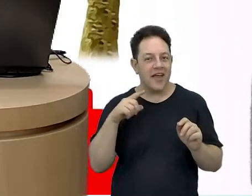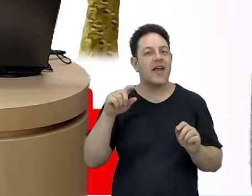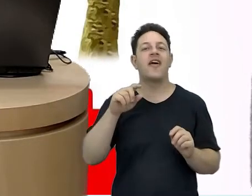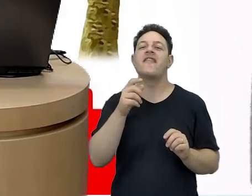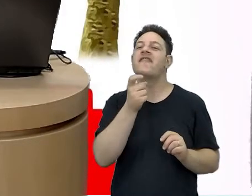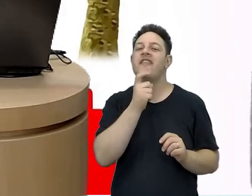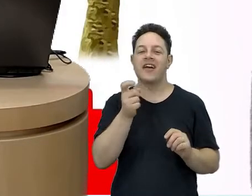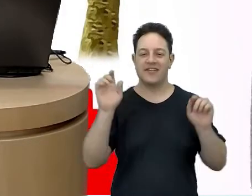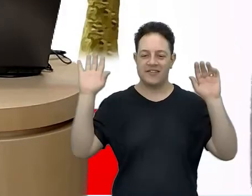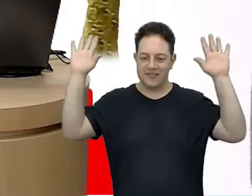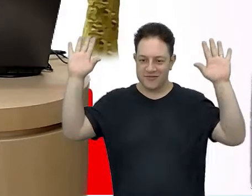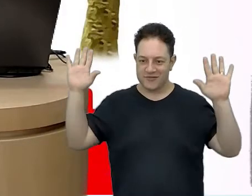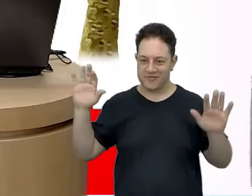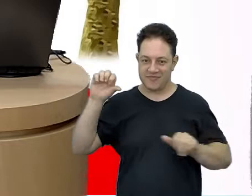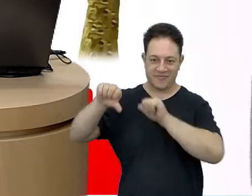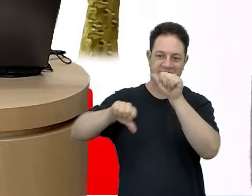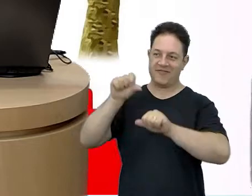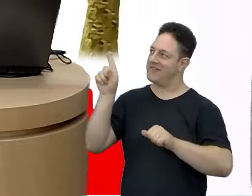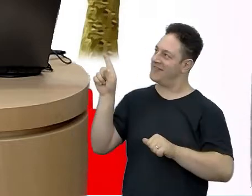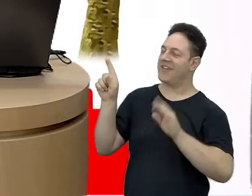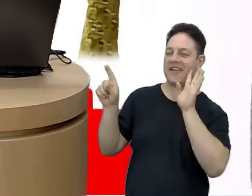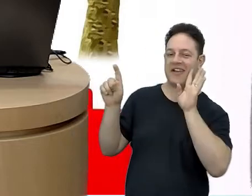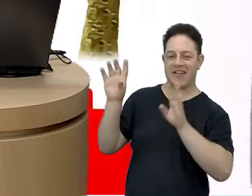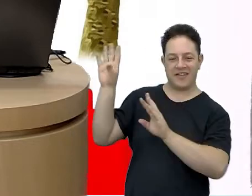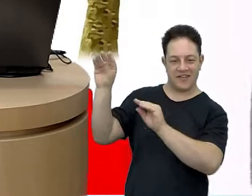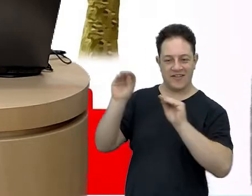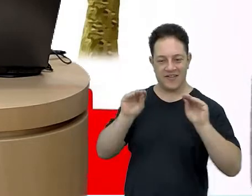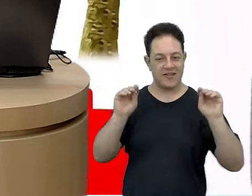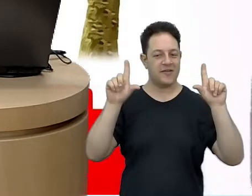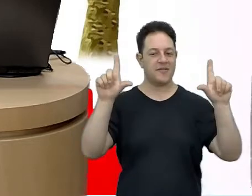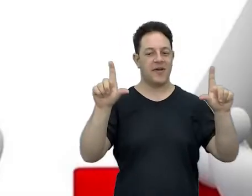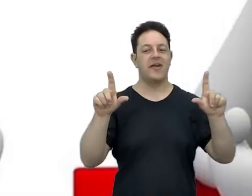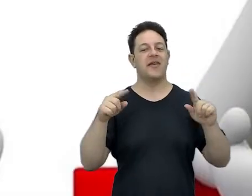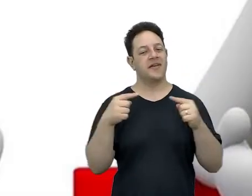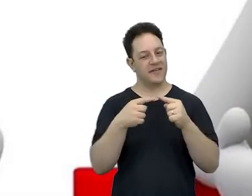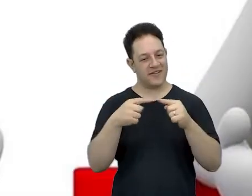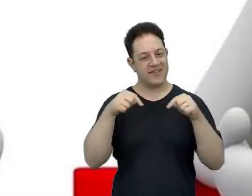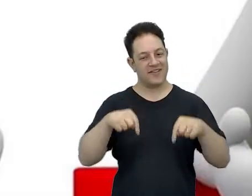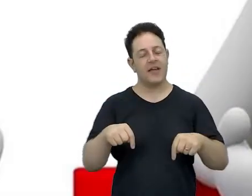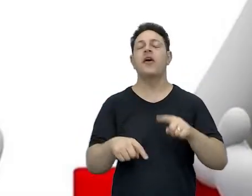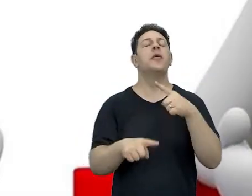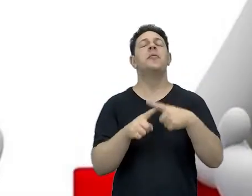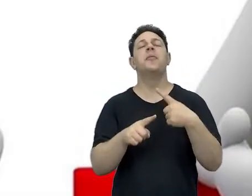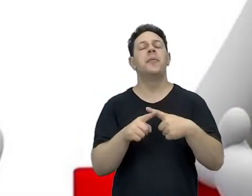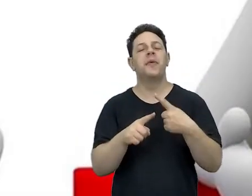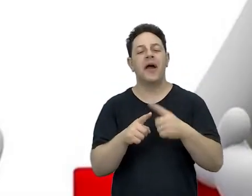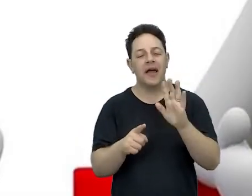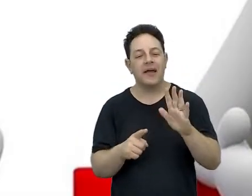Eu adorei. Ficou bonito, né? Pegamos essa imagem aí do Pixabay e colocamos aqui pra gente